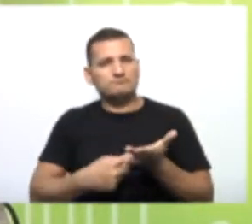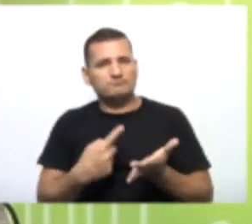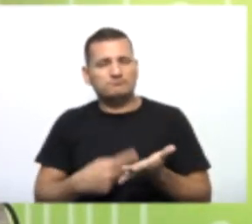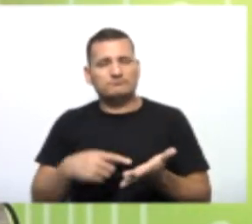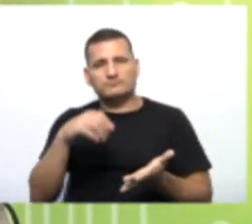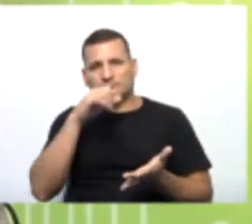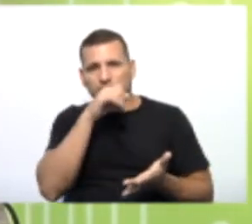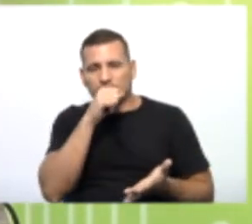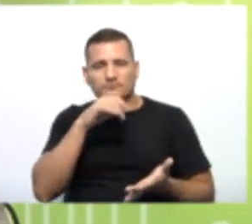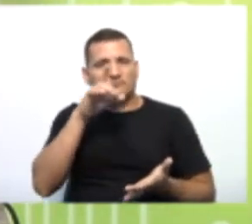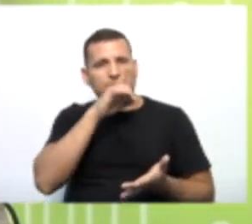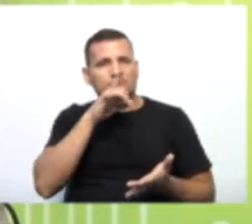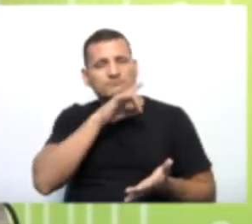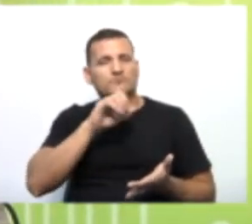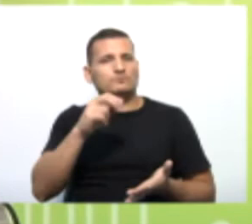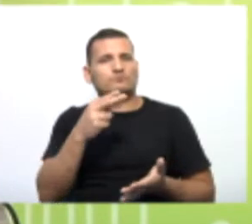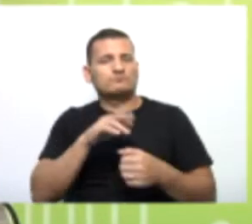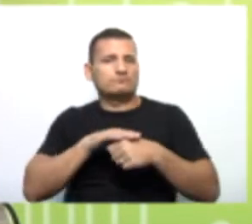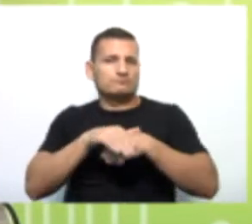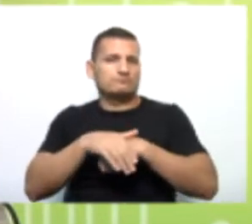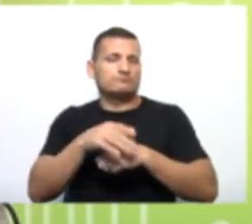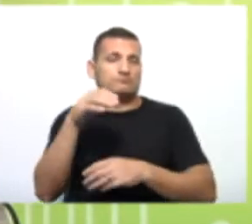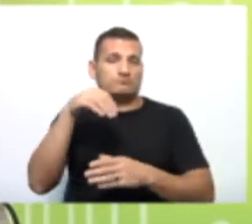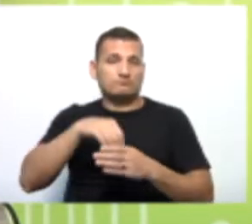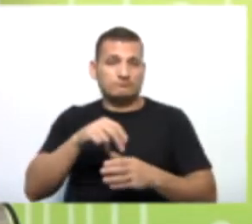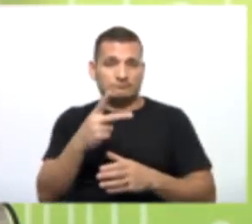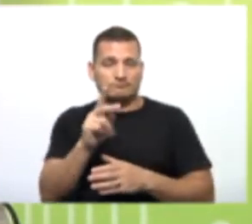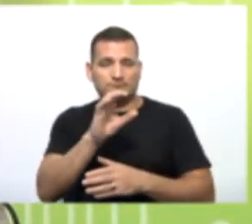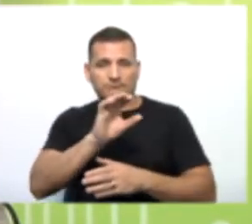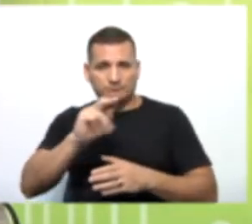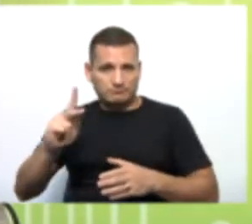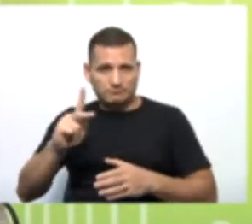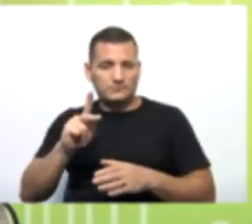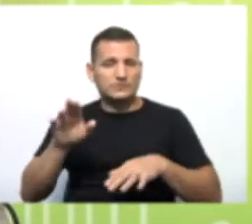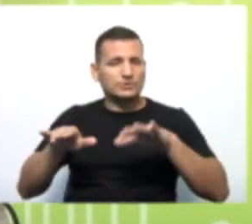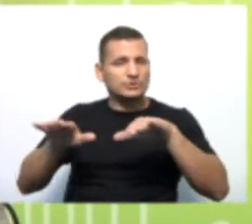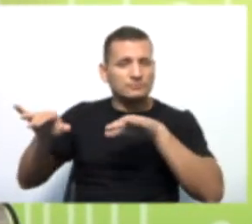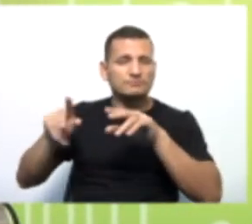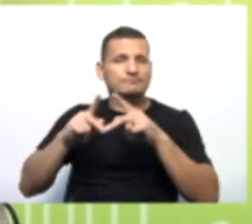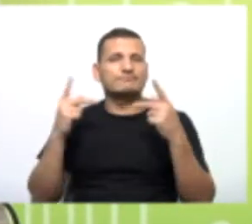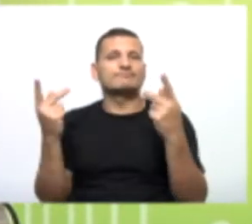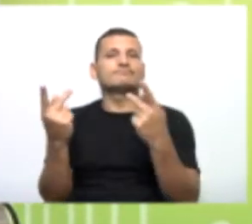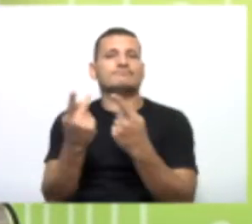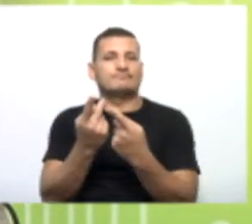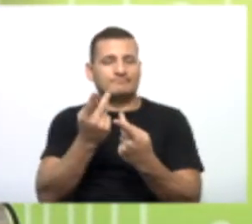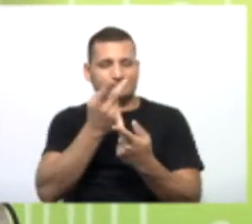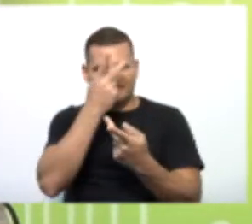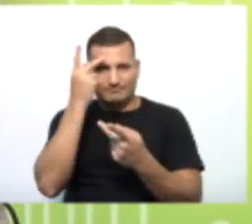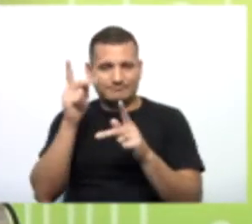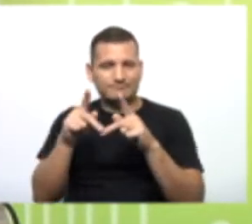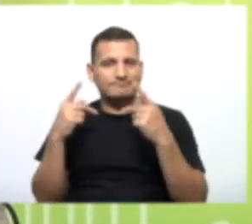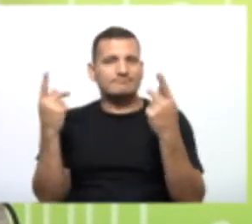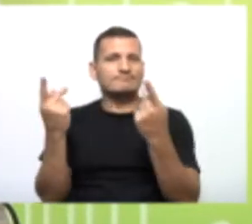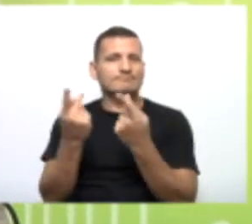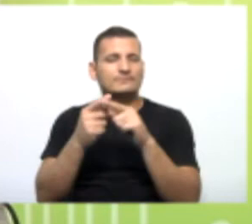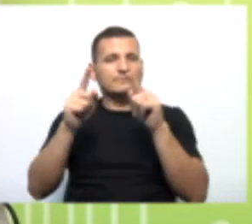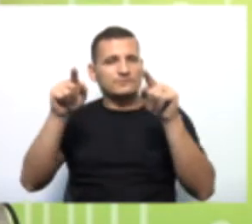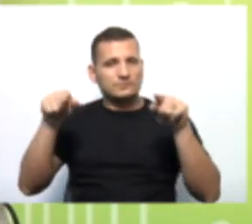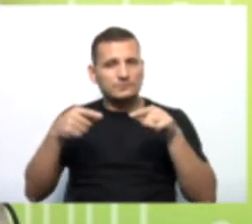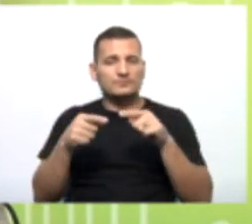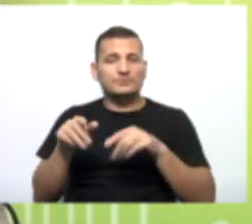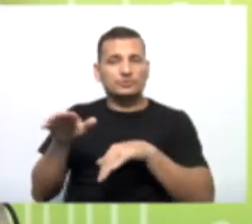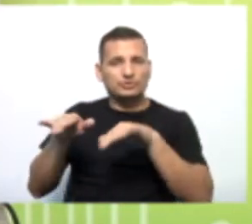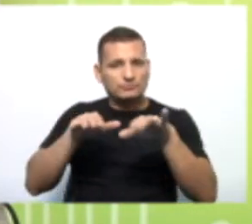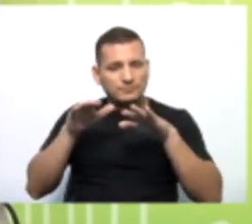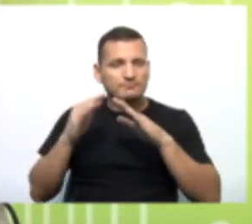domingo, não é? Ou algum dia à noite na sua cooperativa e chamar os parentes dos funcionários, chamar os vizinhos